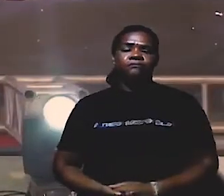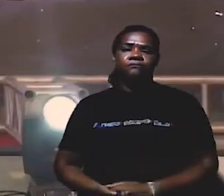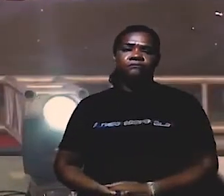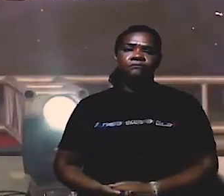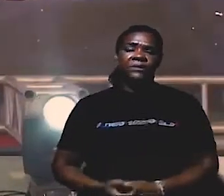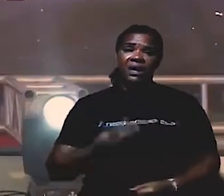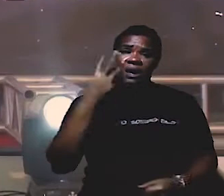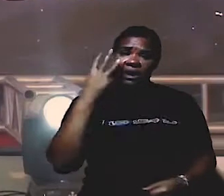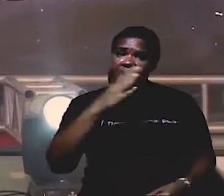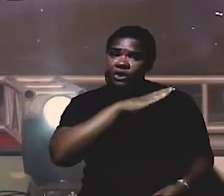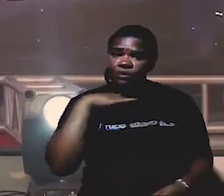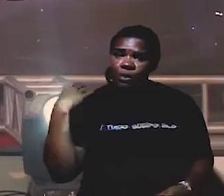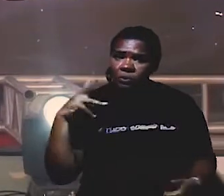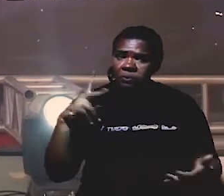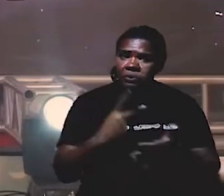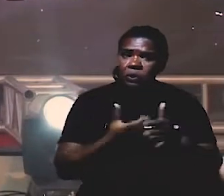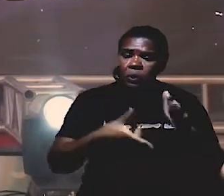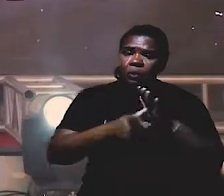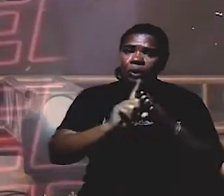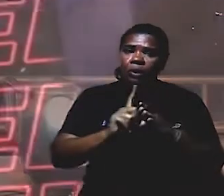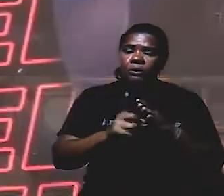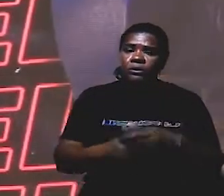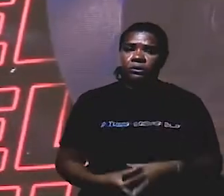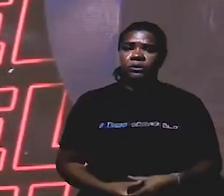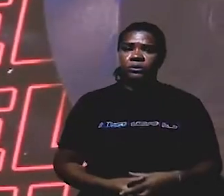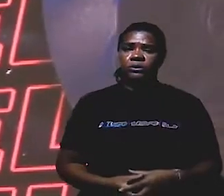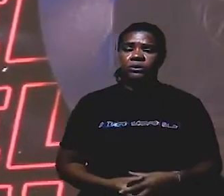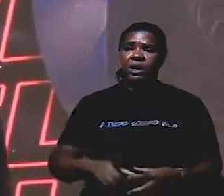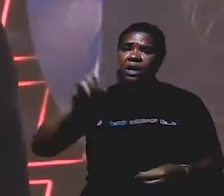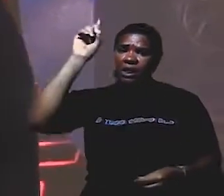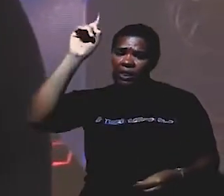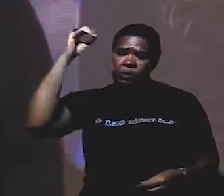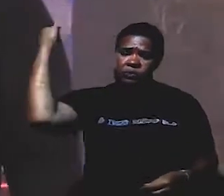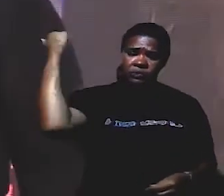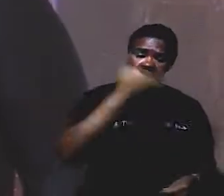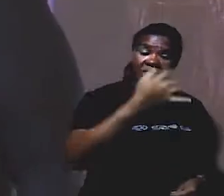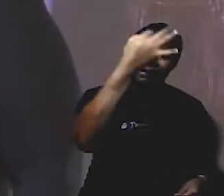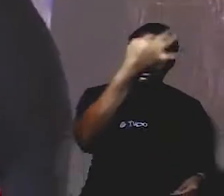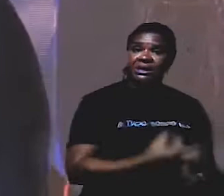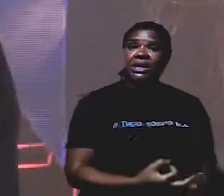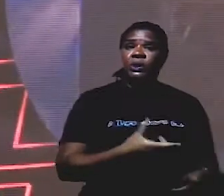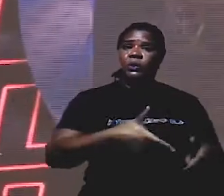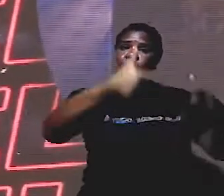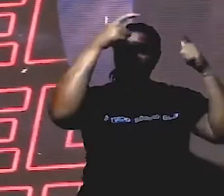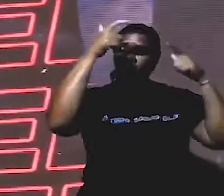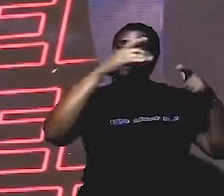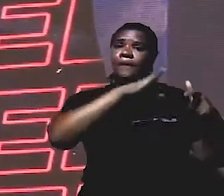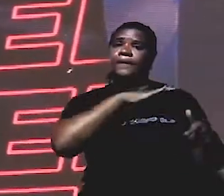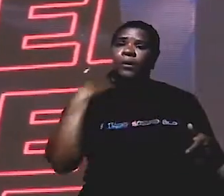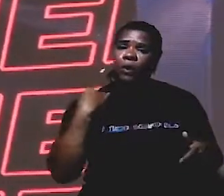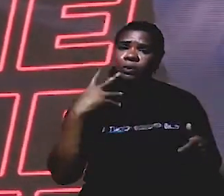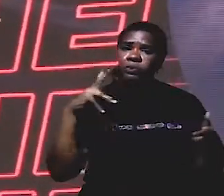Três mortes ocorreram antes de Deus confirmar de forma definitiva o reino de Salomão. Três